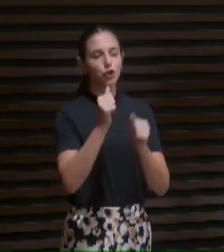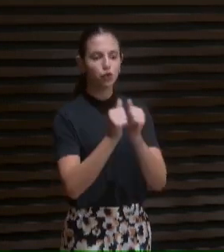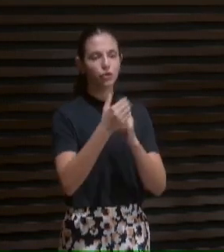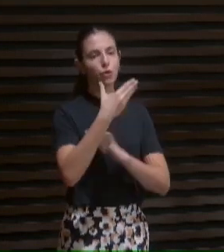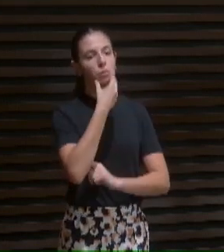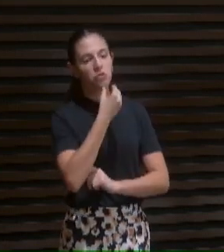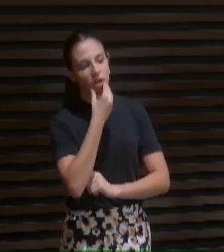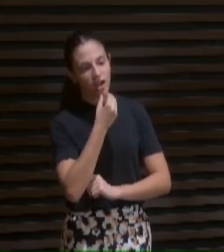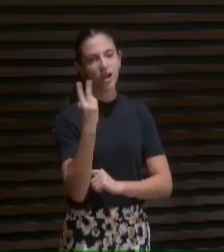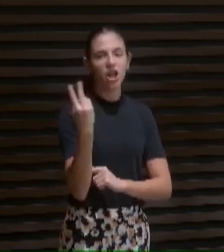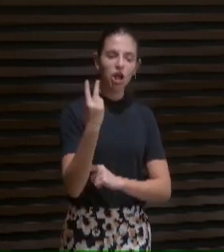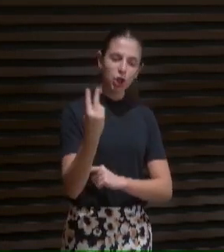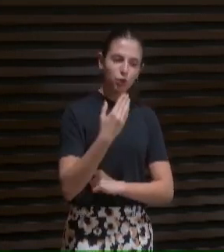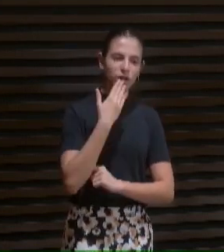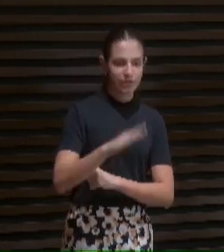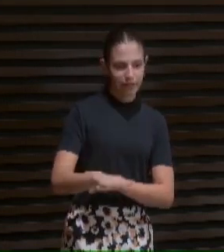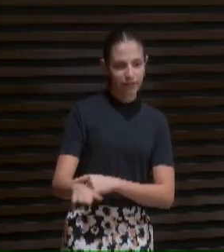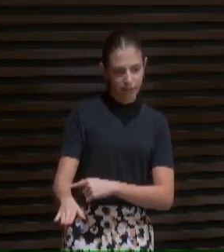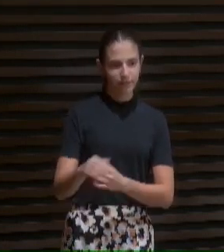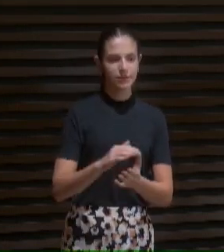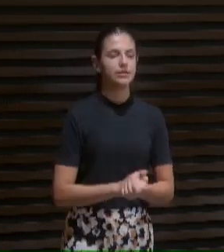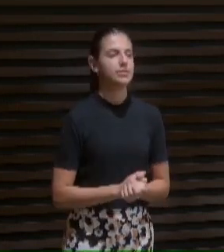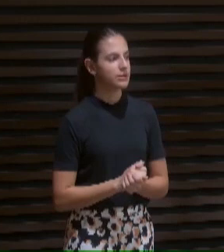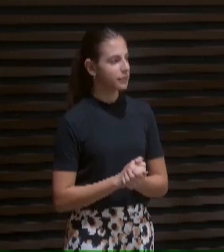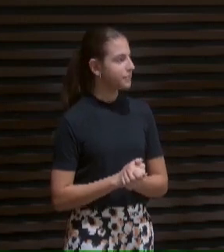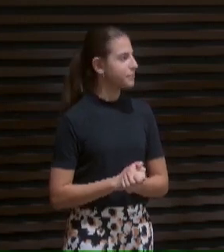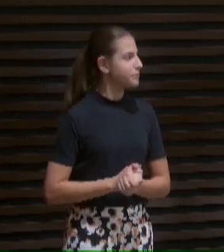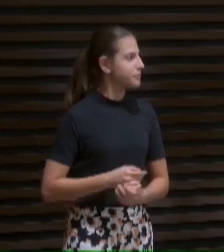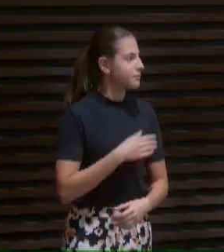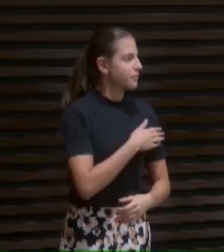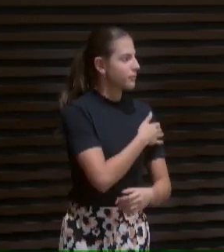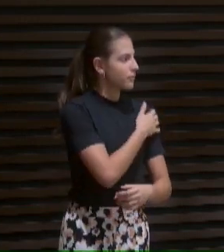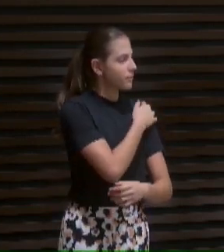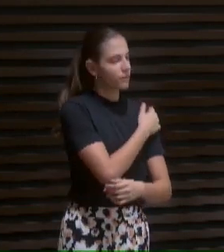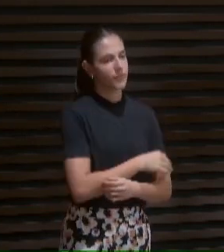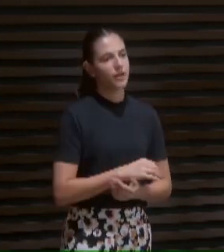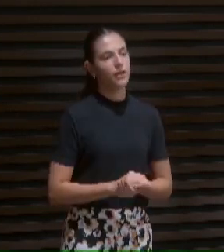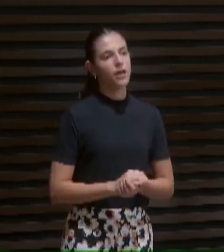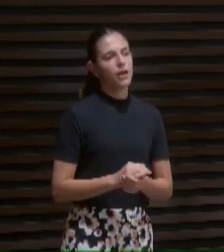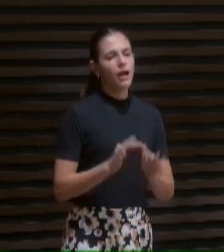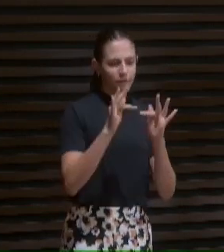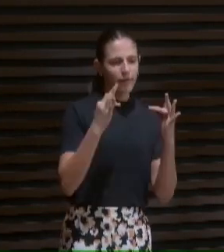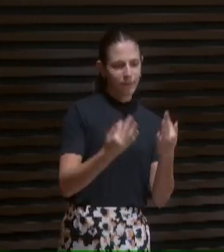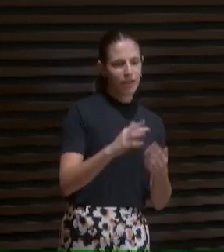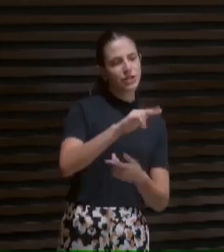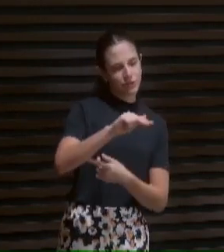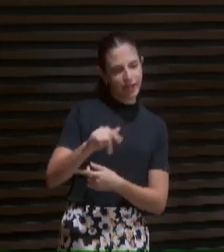2 crianças, isso é um modelo de família. Aí vários modelos e a criança tem